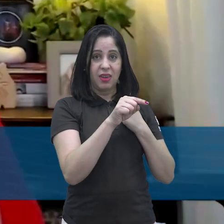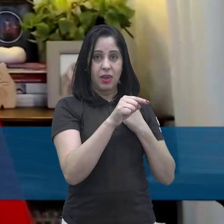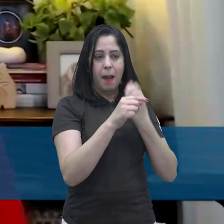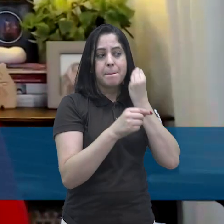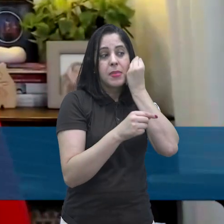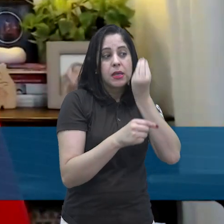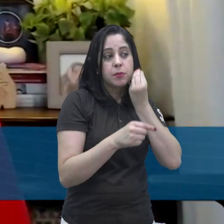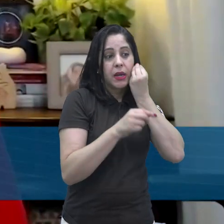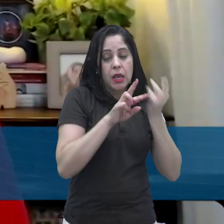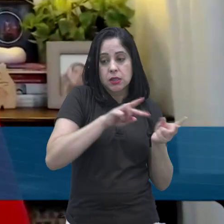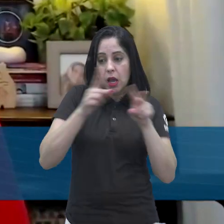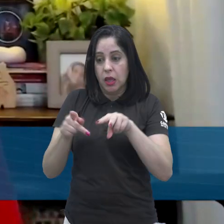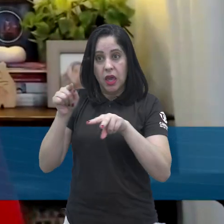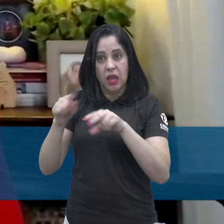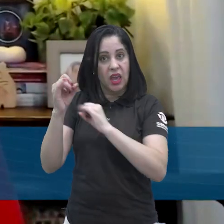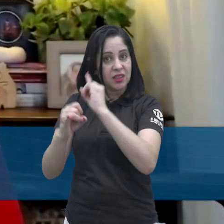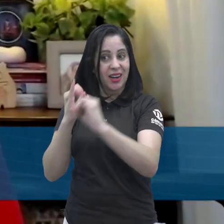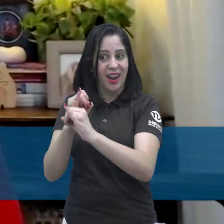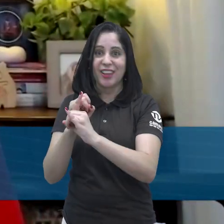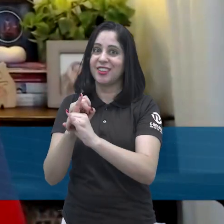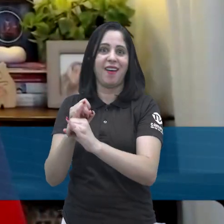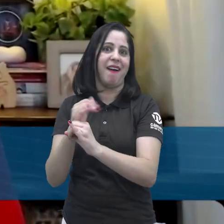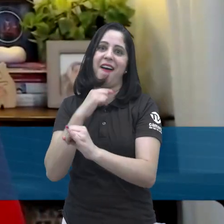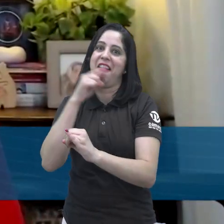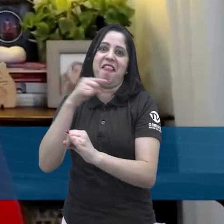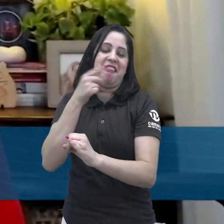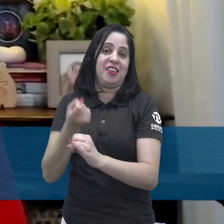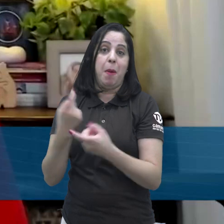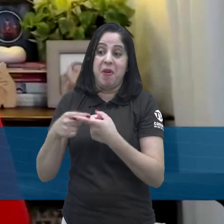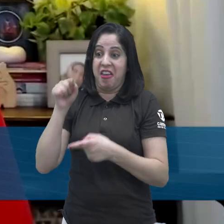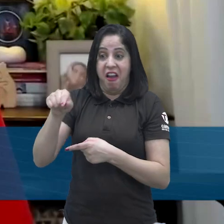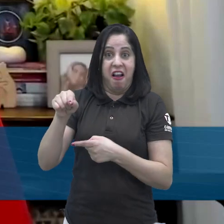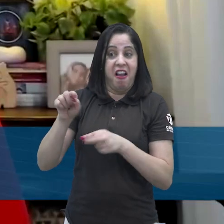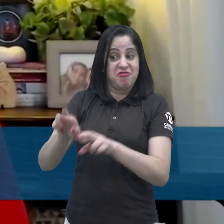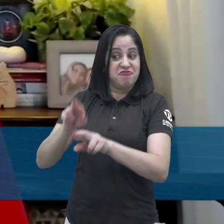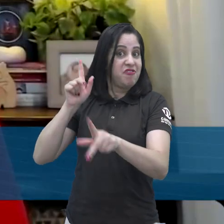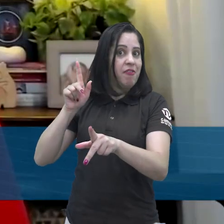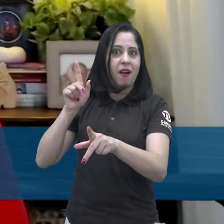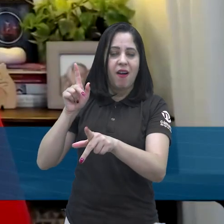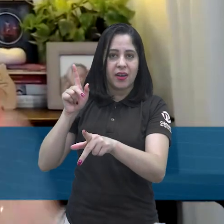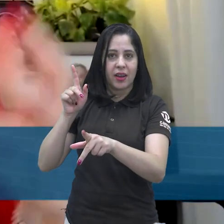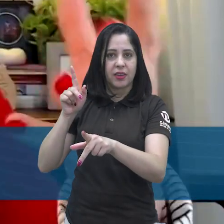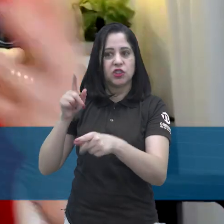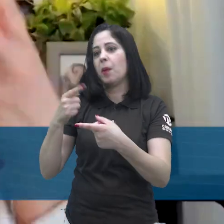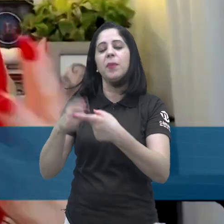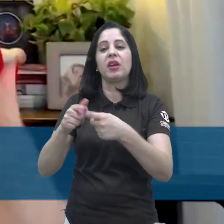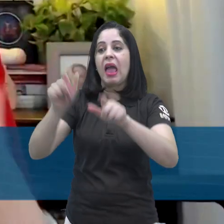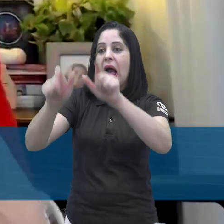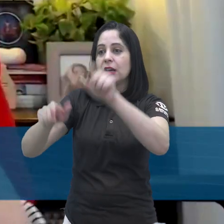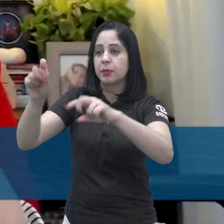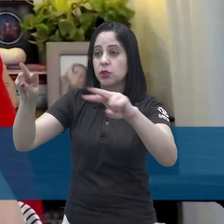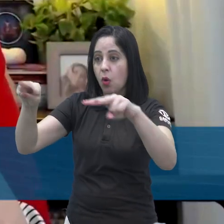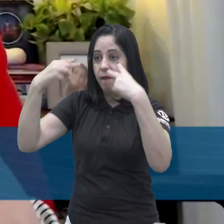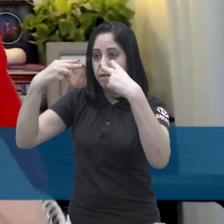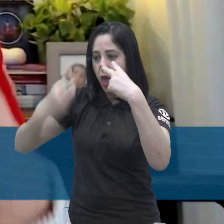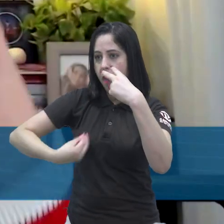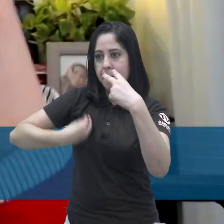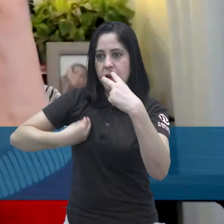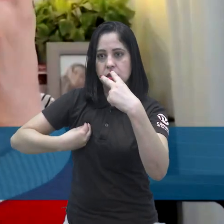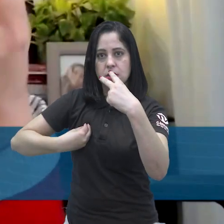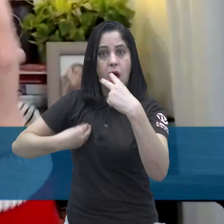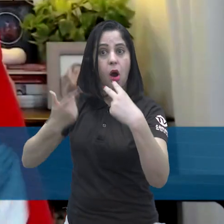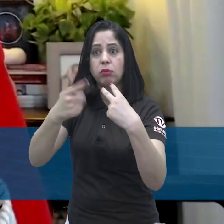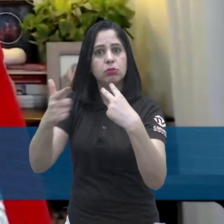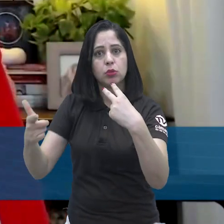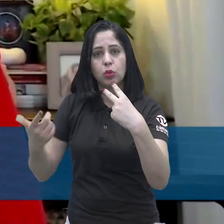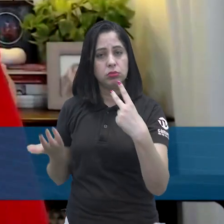não é automaticamente transferida para o online. O online é outro jogo. O online, como as pessoas não estão te vendo presencialmente,